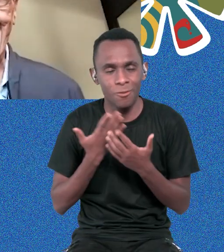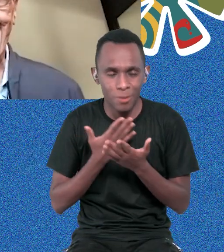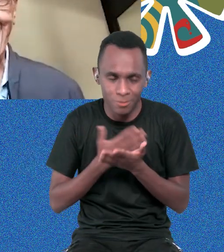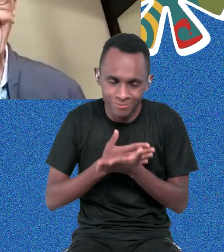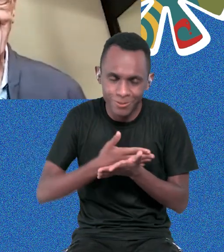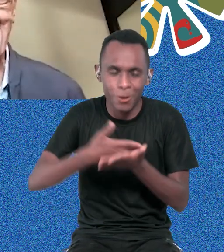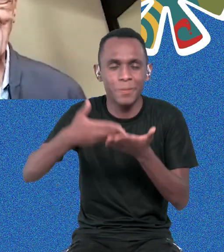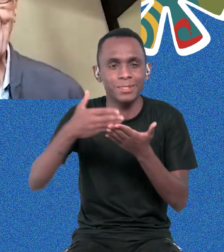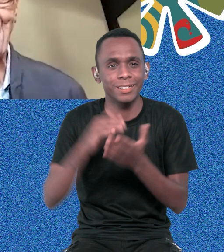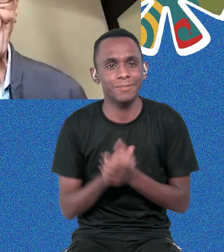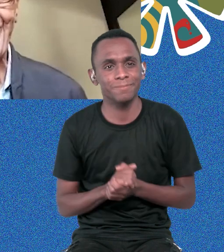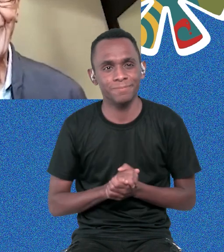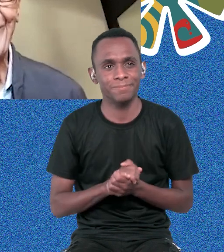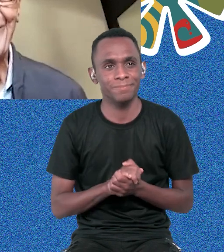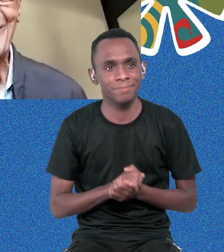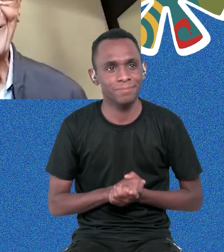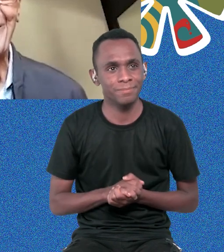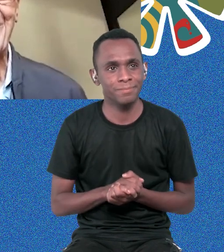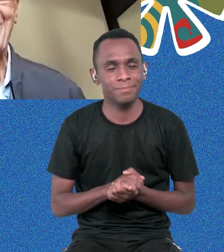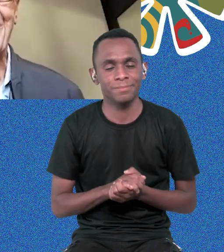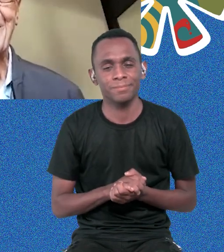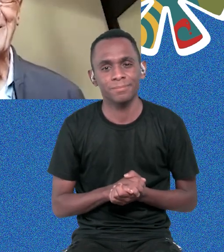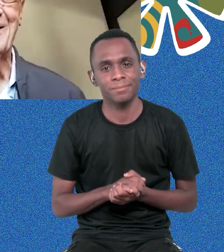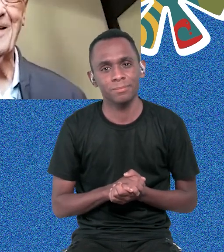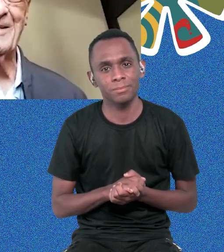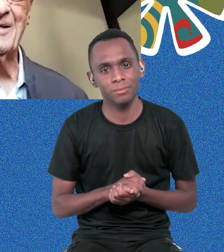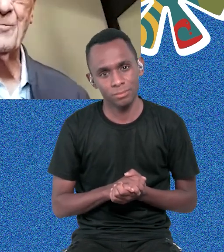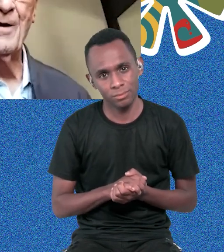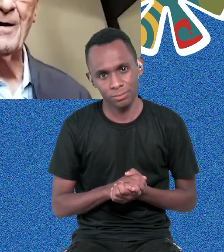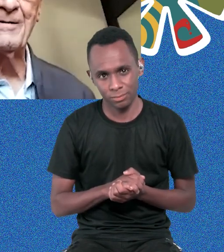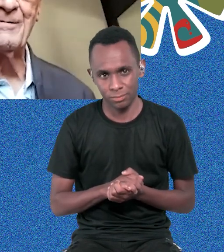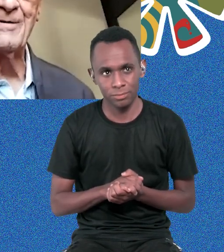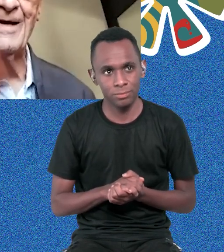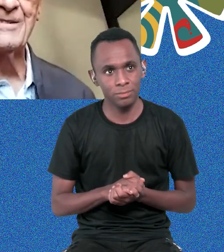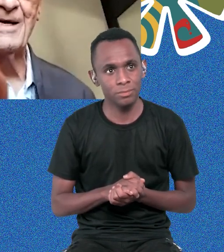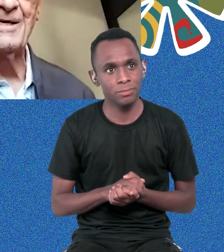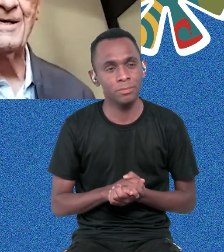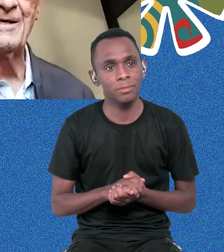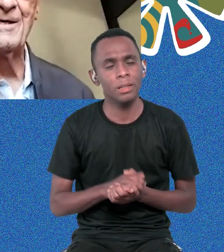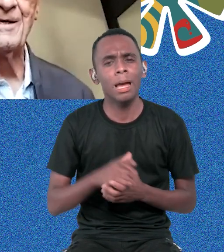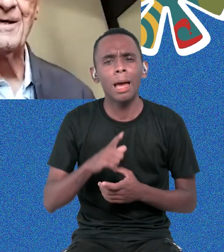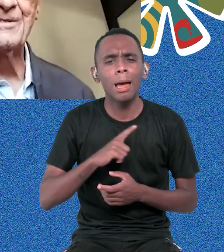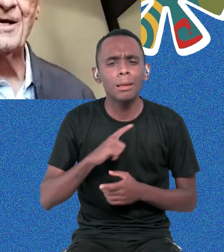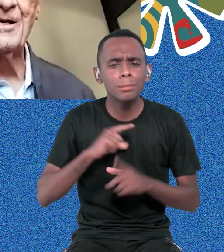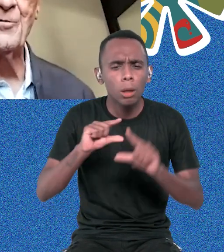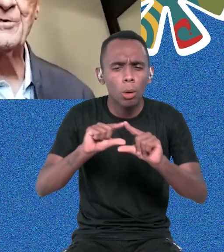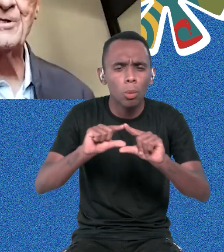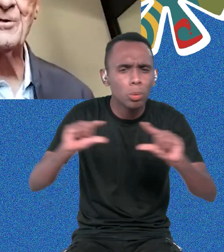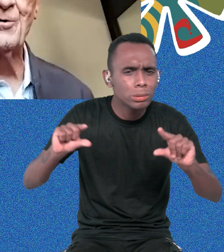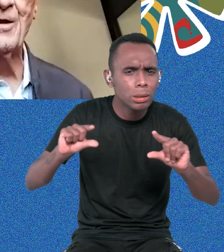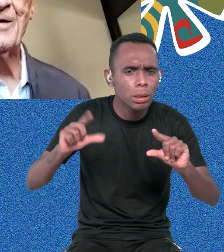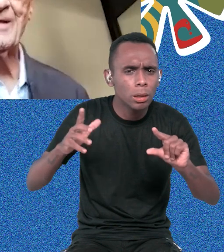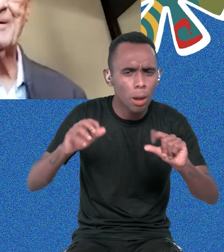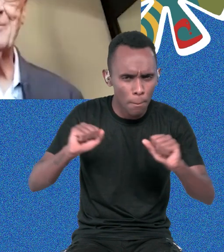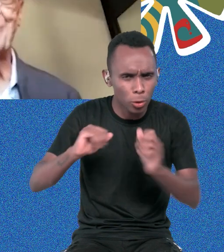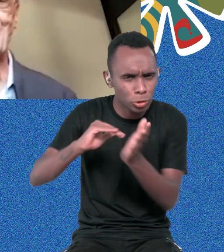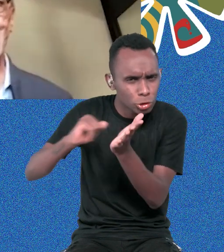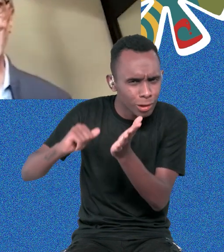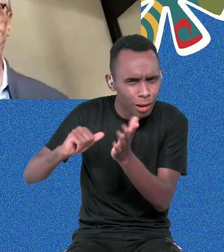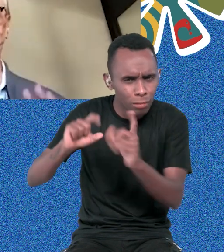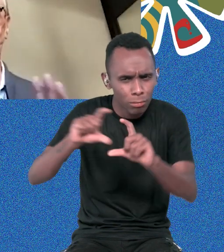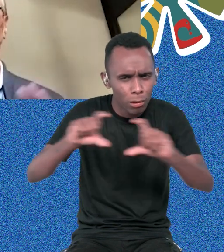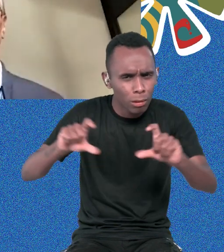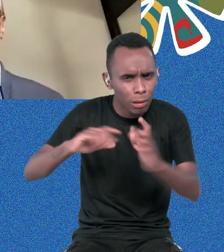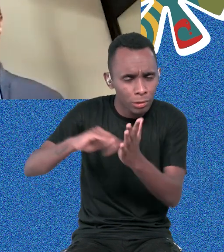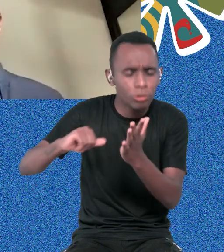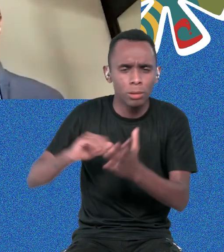Vamos lá? Vamos lá. Tem uma taxa aqui, esta reunião está sendo gravada. Pode